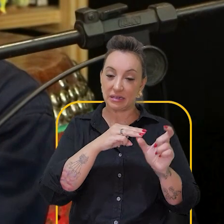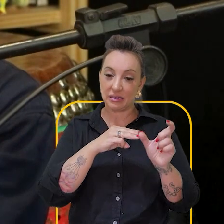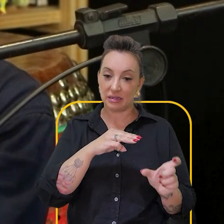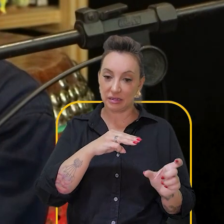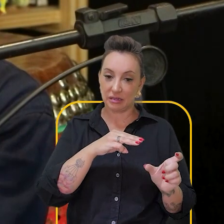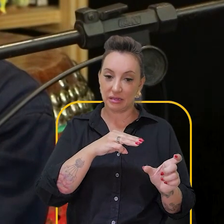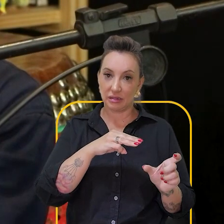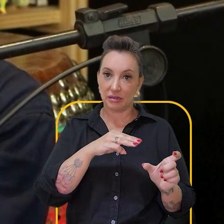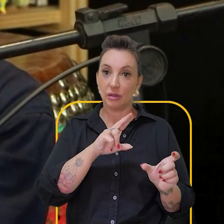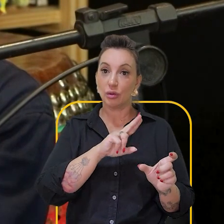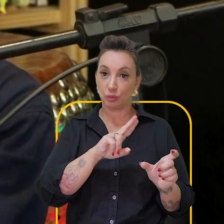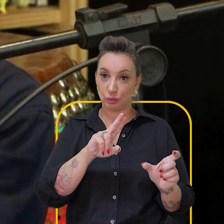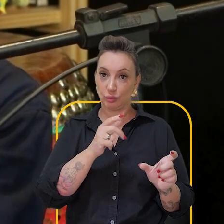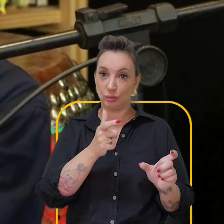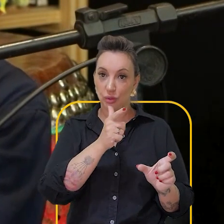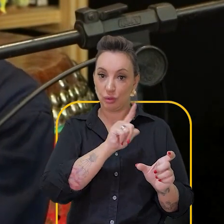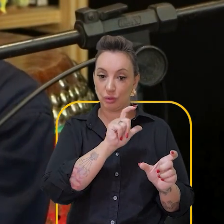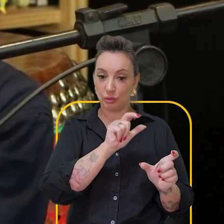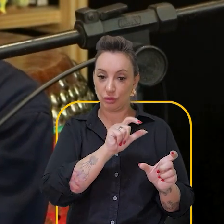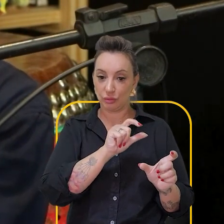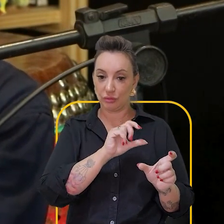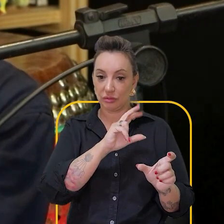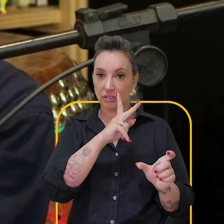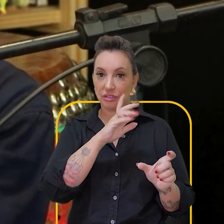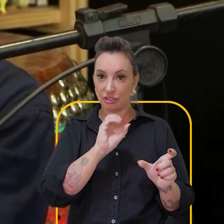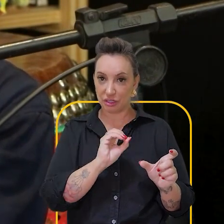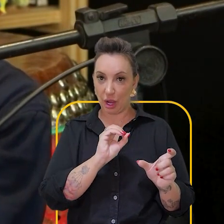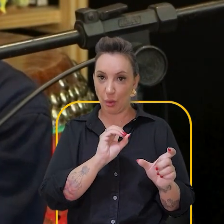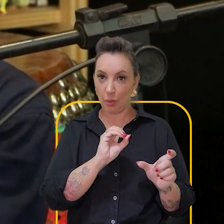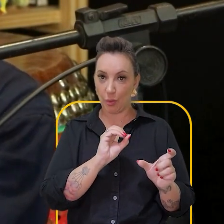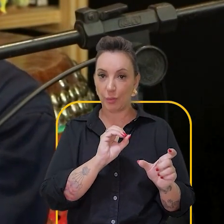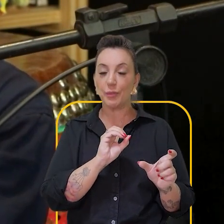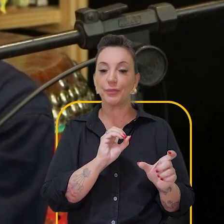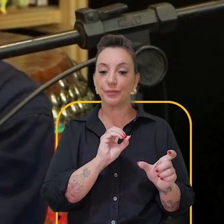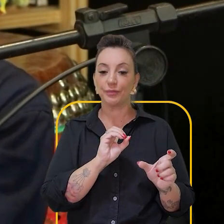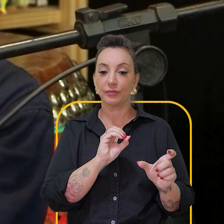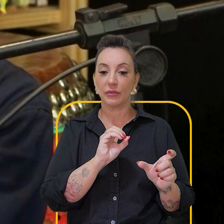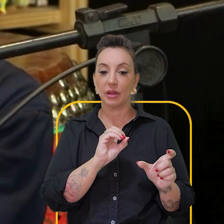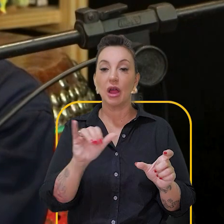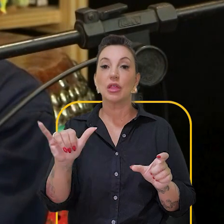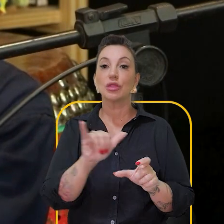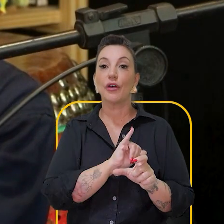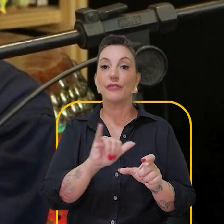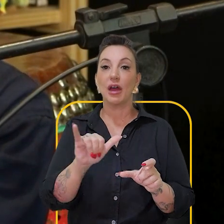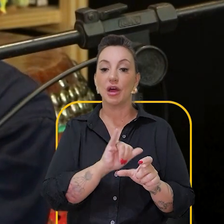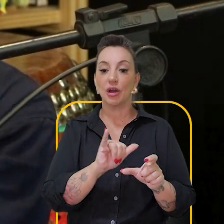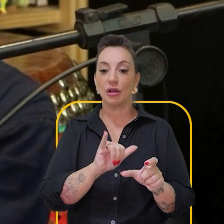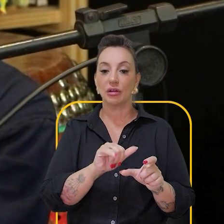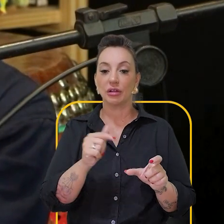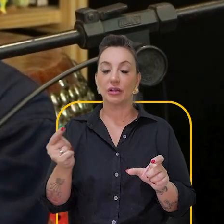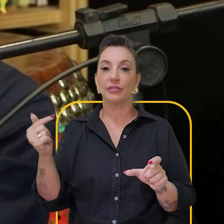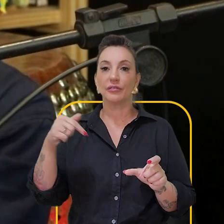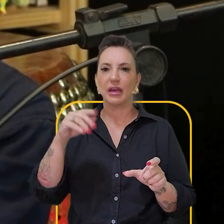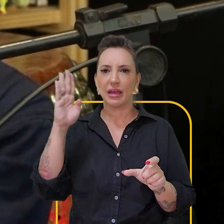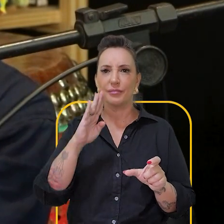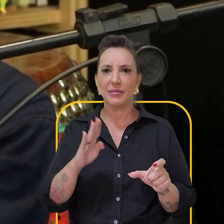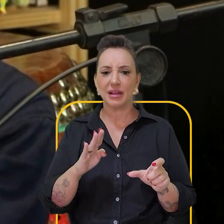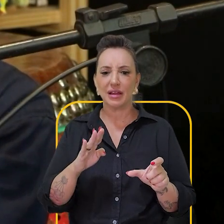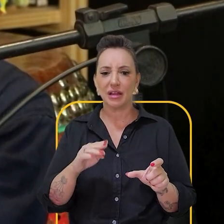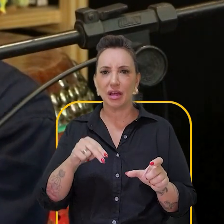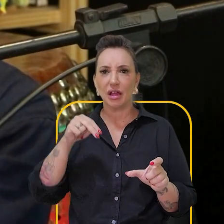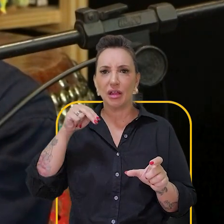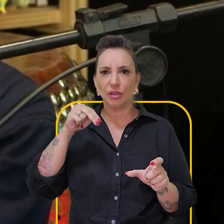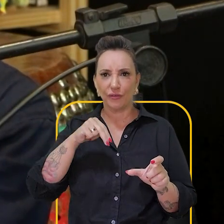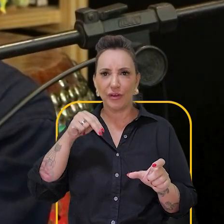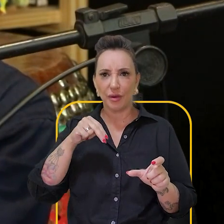tun Cau tunau shifu chifu Chau em Nova Yorque chifu Chau que vai estar aqui no Brasil